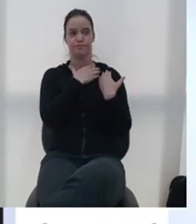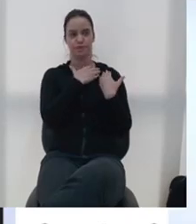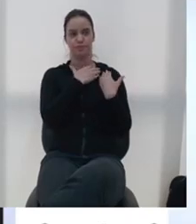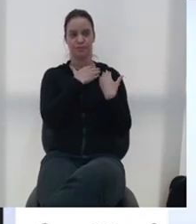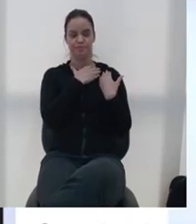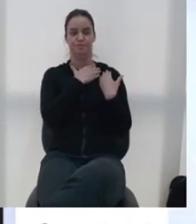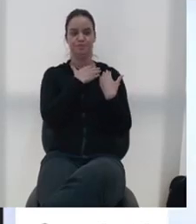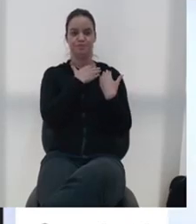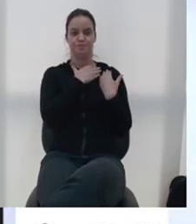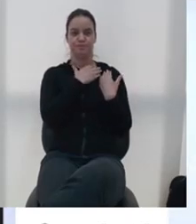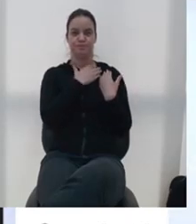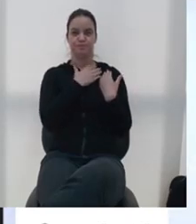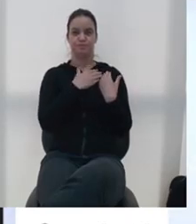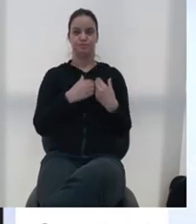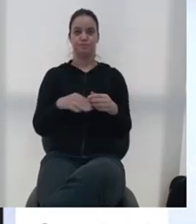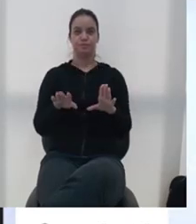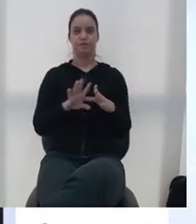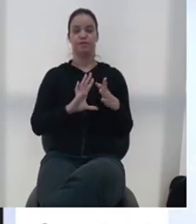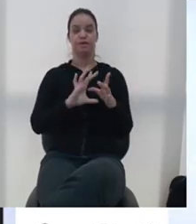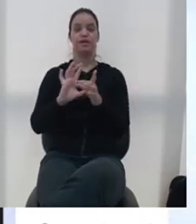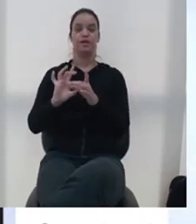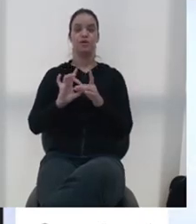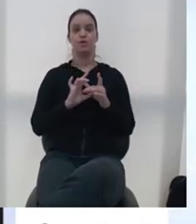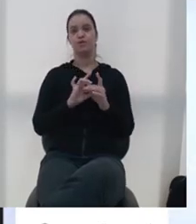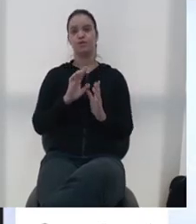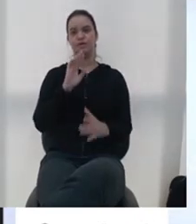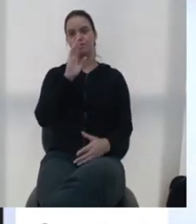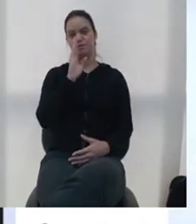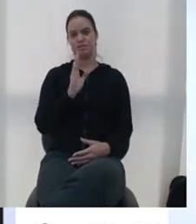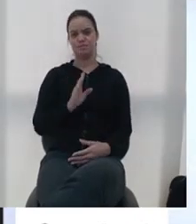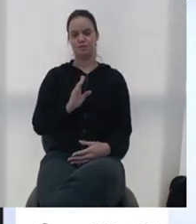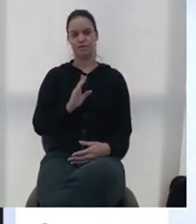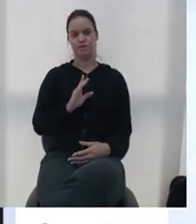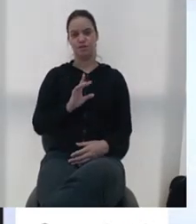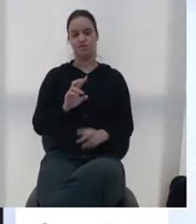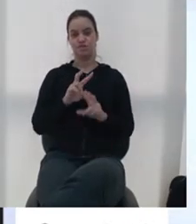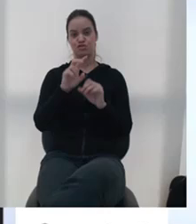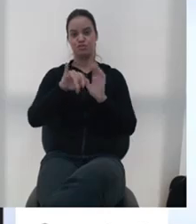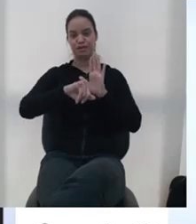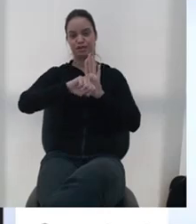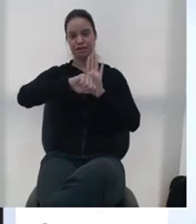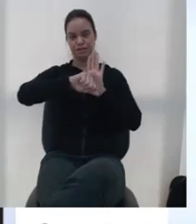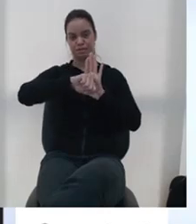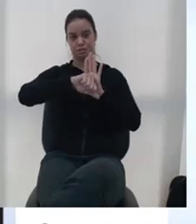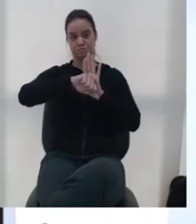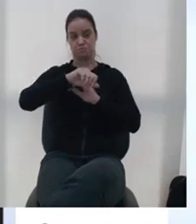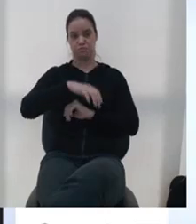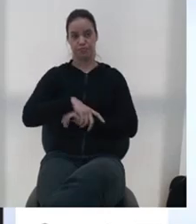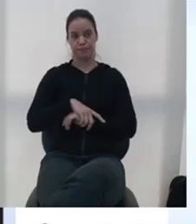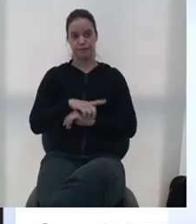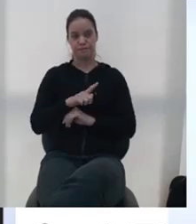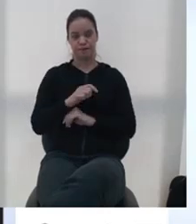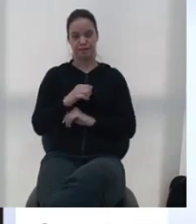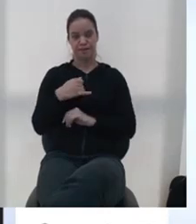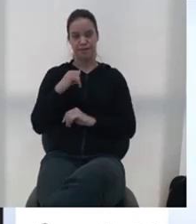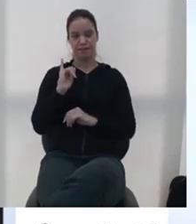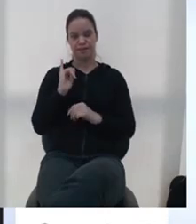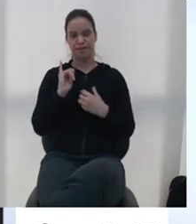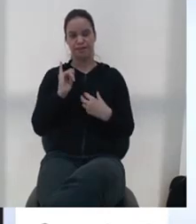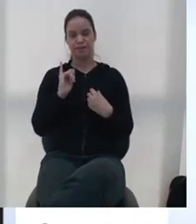seja punida civilmente, criminalmente, e que tenha bloqueio de bens para